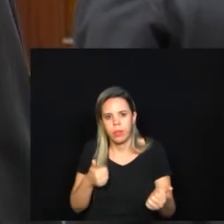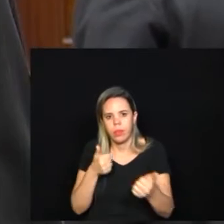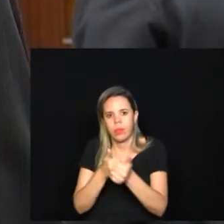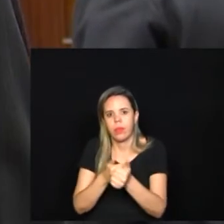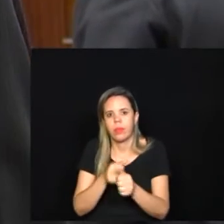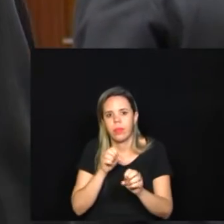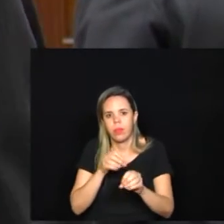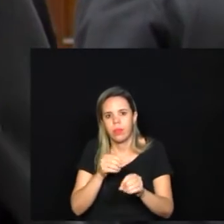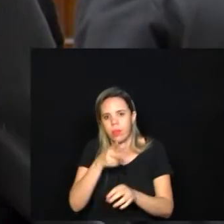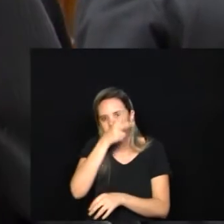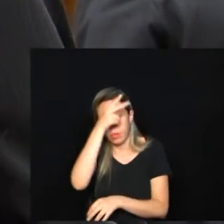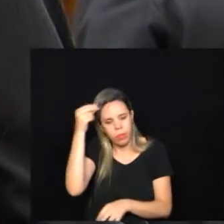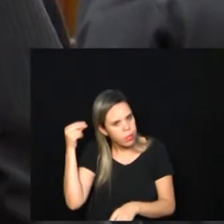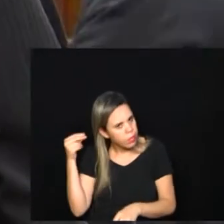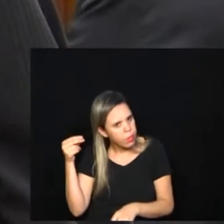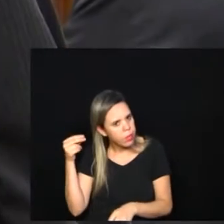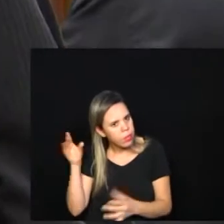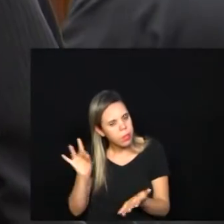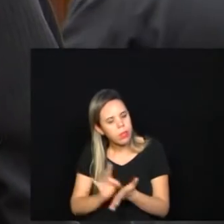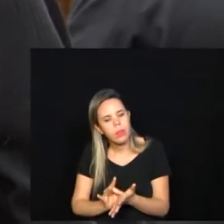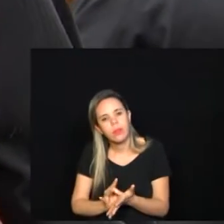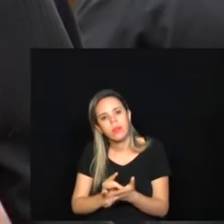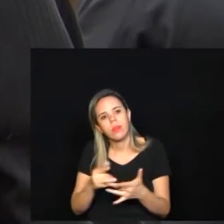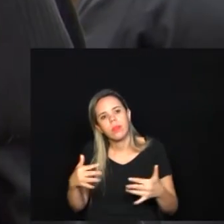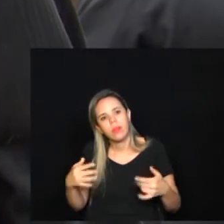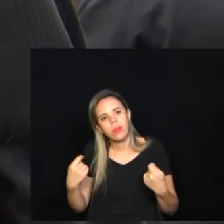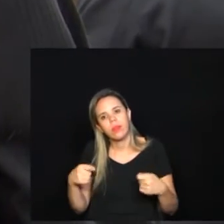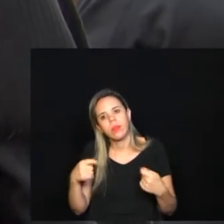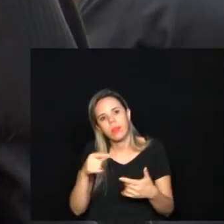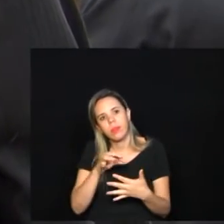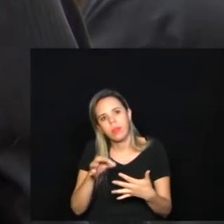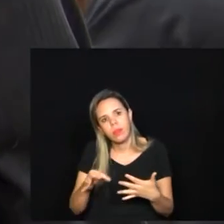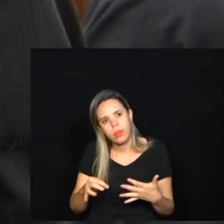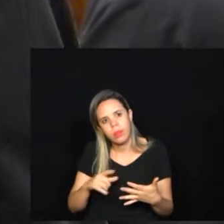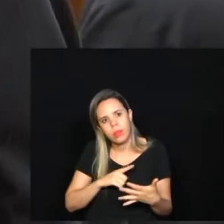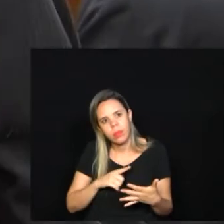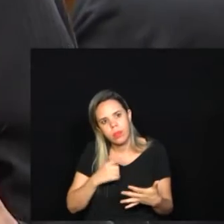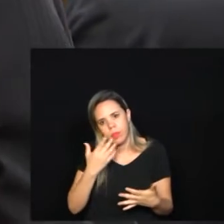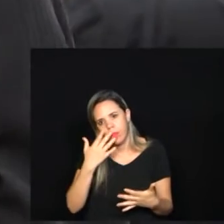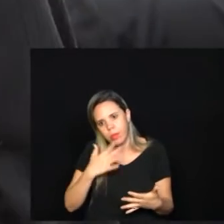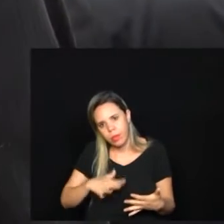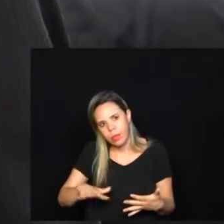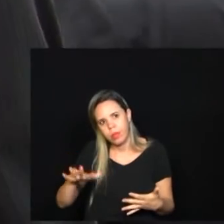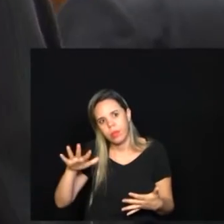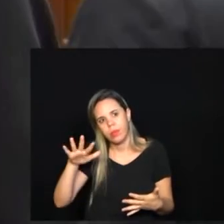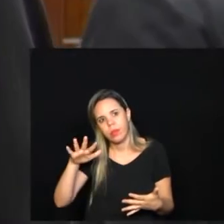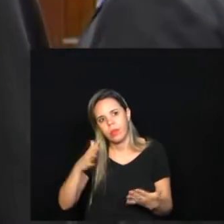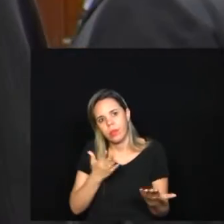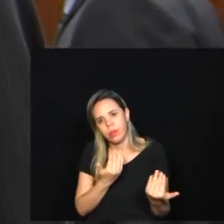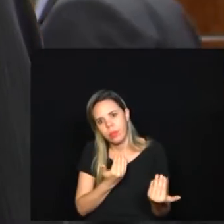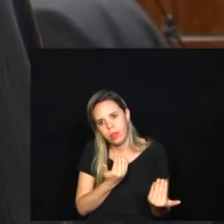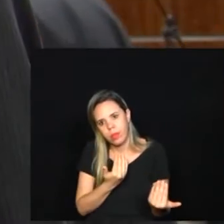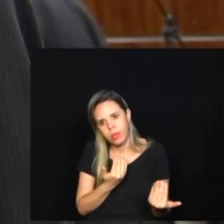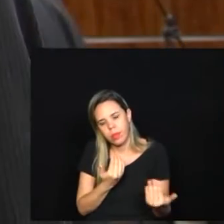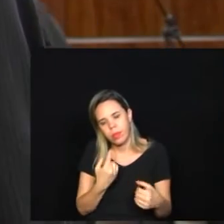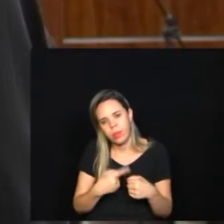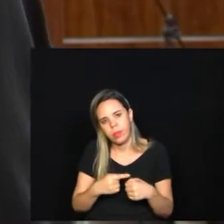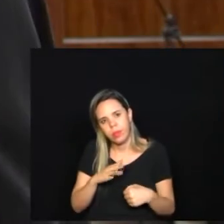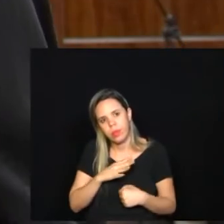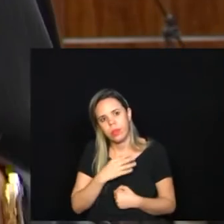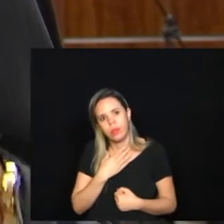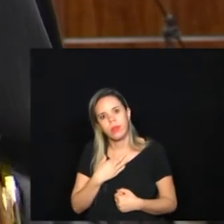aproximar a educação pública da realidade e das necessidades das crianças e da juventude no nosso